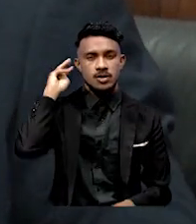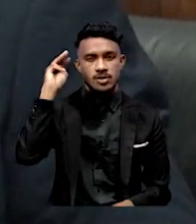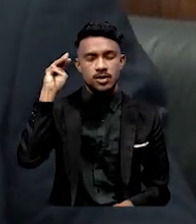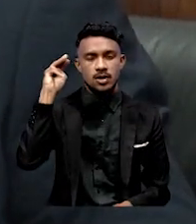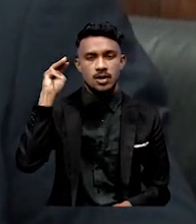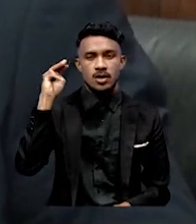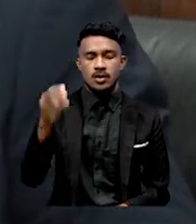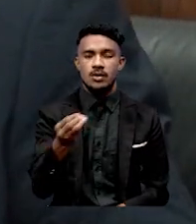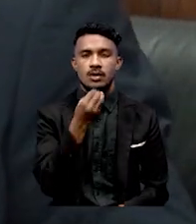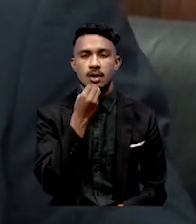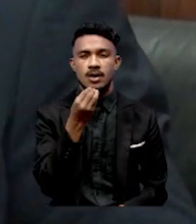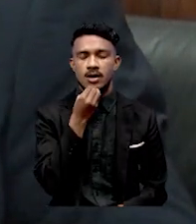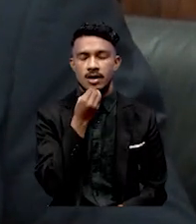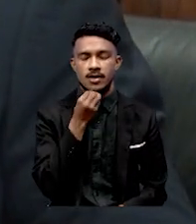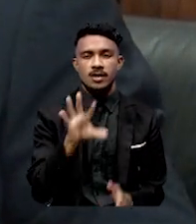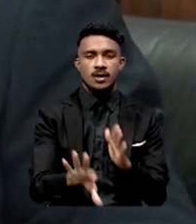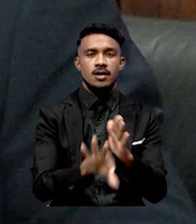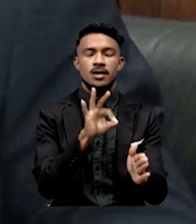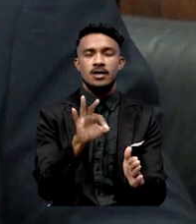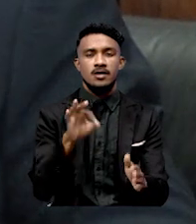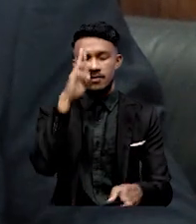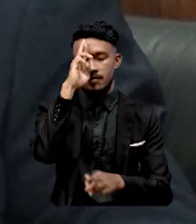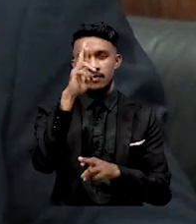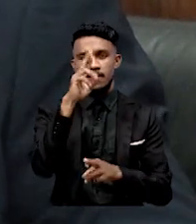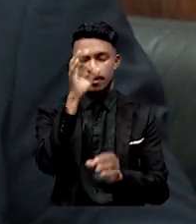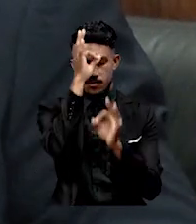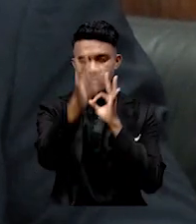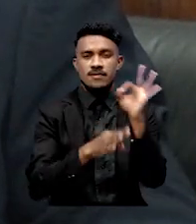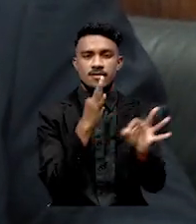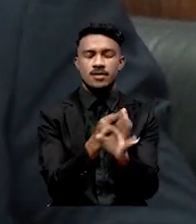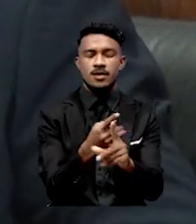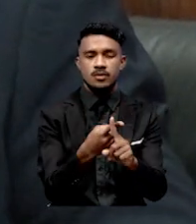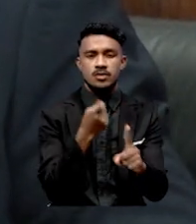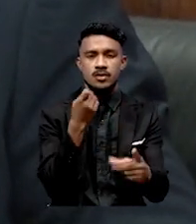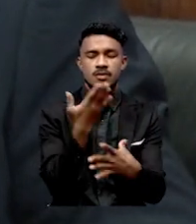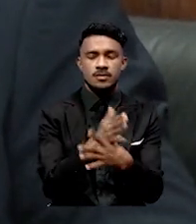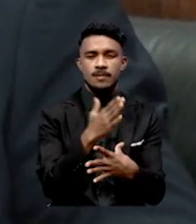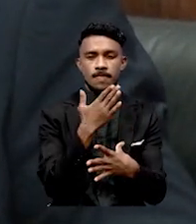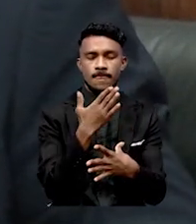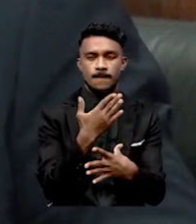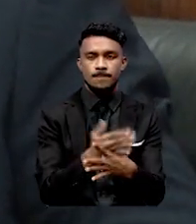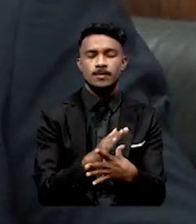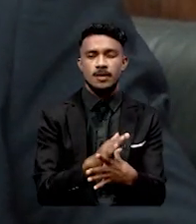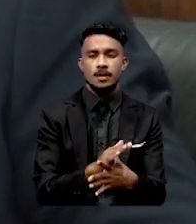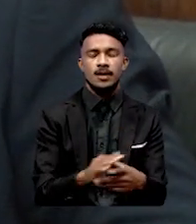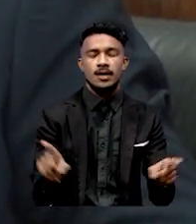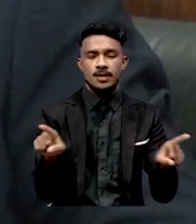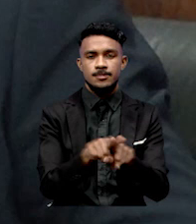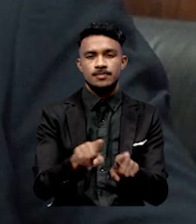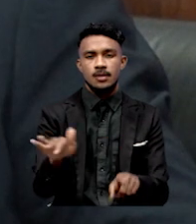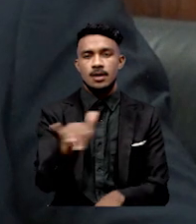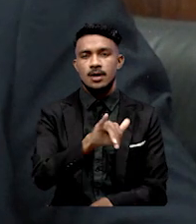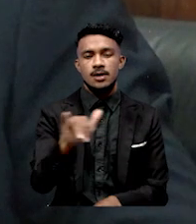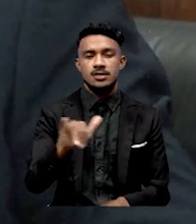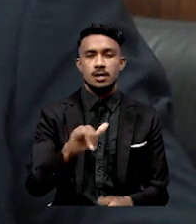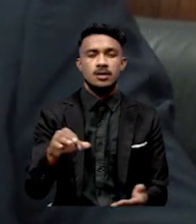mos retanfiar o si mecai o de halo distribuição ba reclamações nemos anessa pagamento concluído